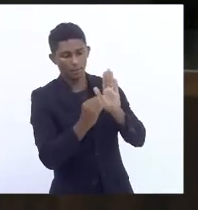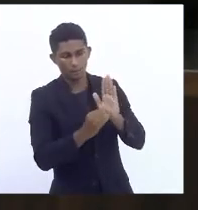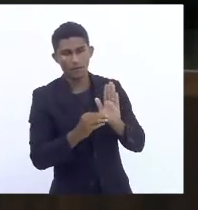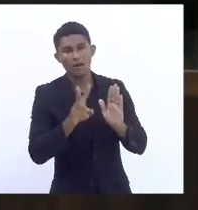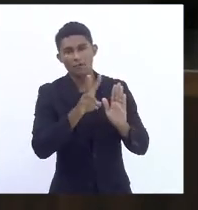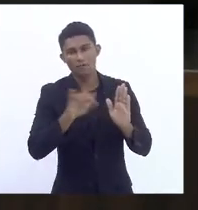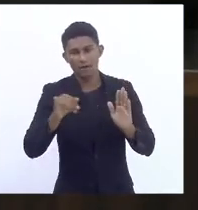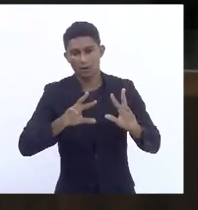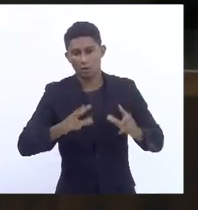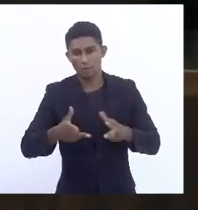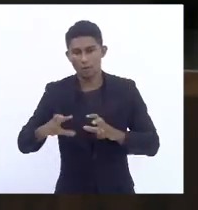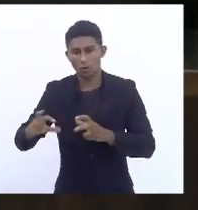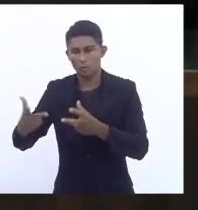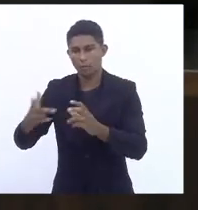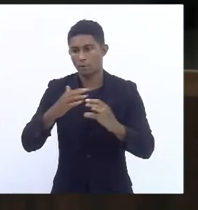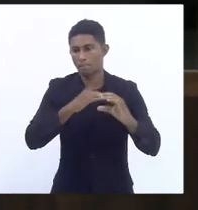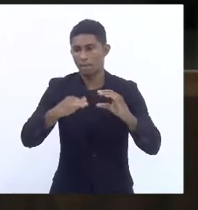técnicas.